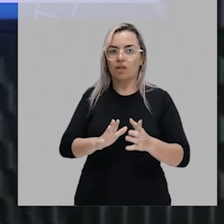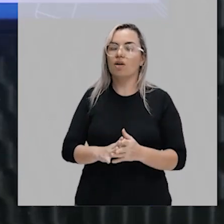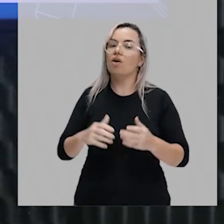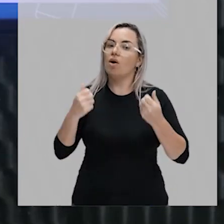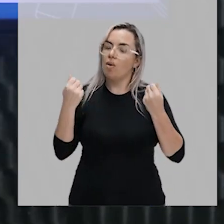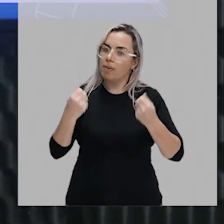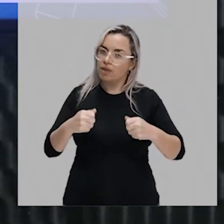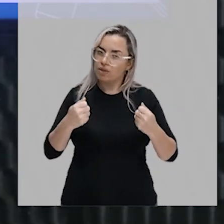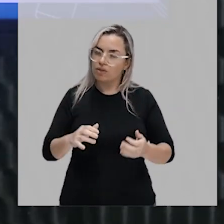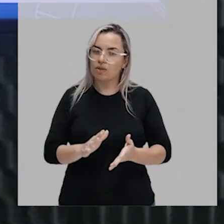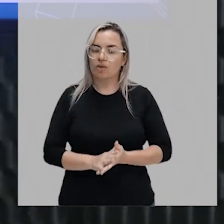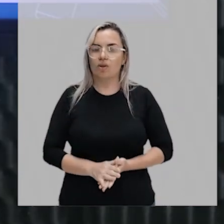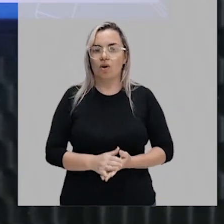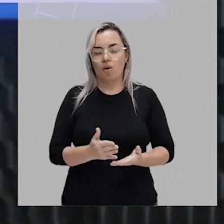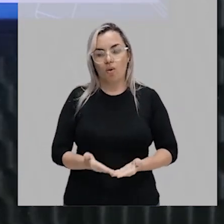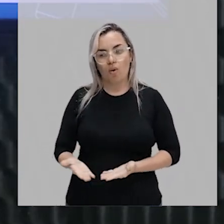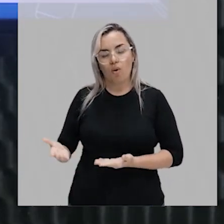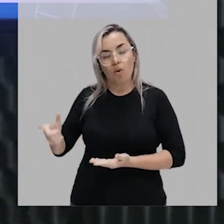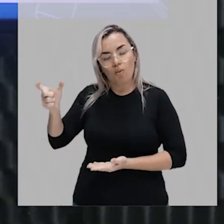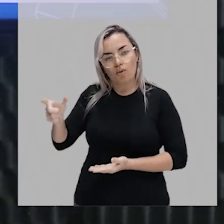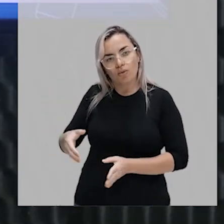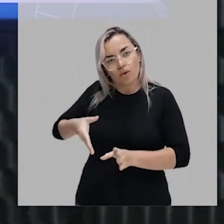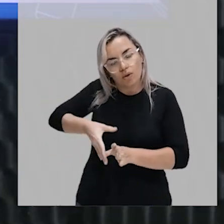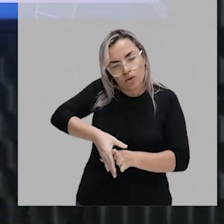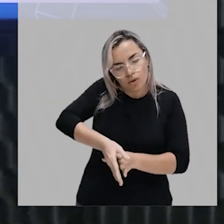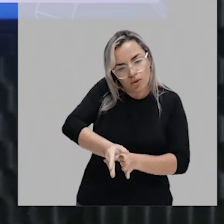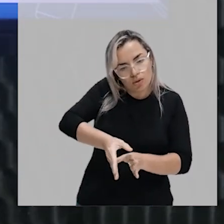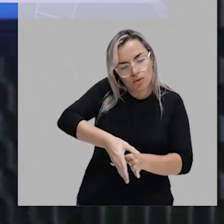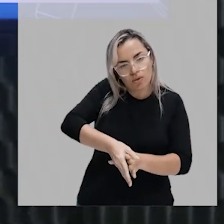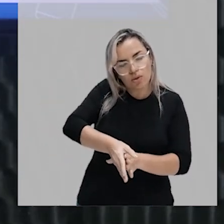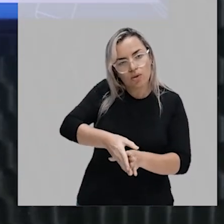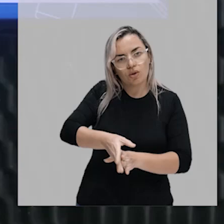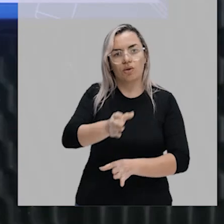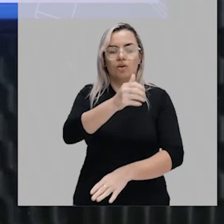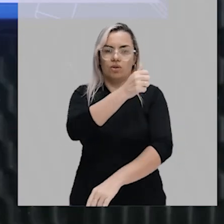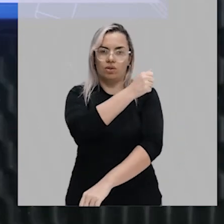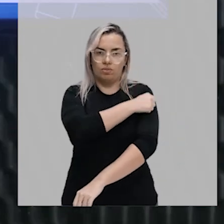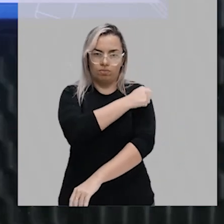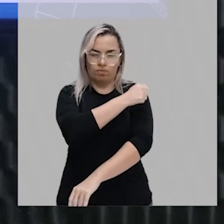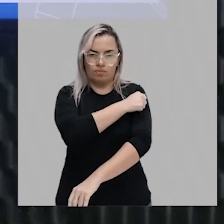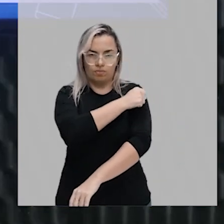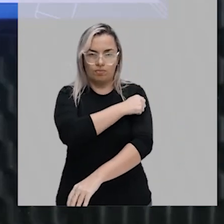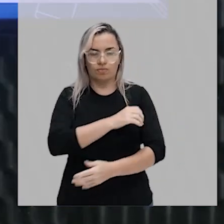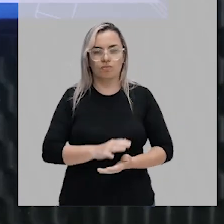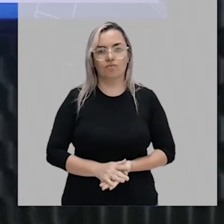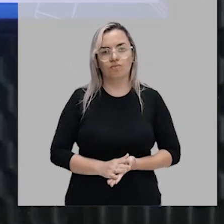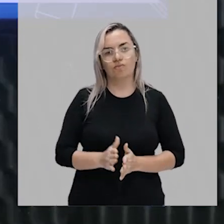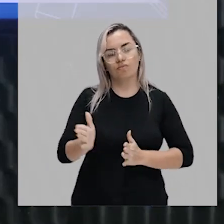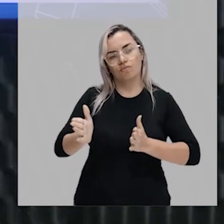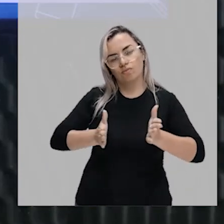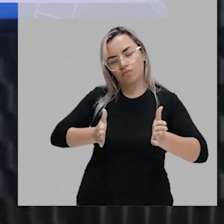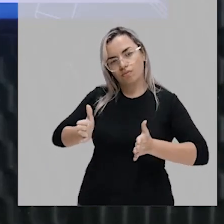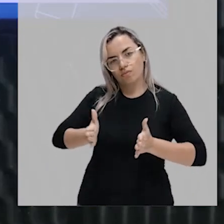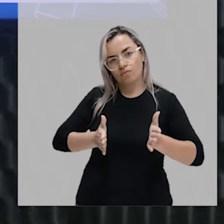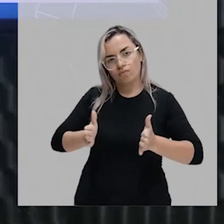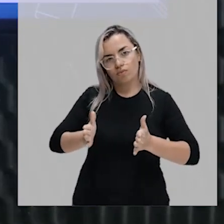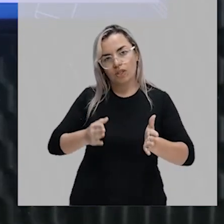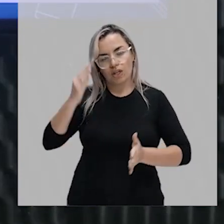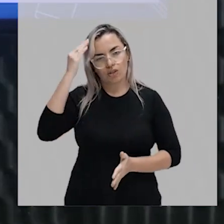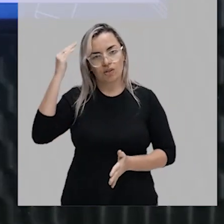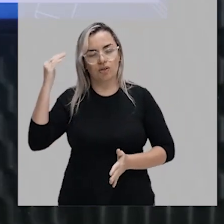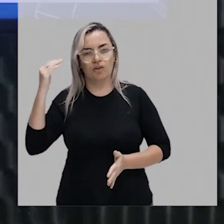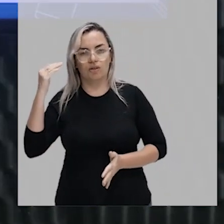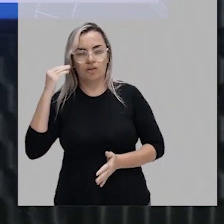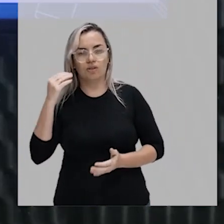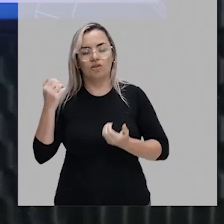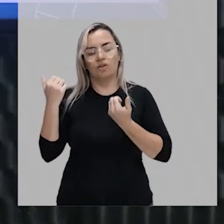sempre aconselho os meus alunos é o seguinte: você está na fase da adolescência, da juventude, estude, faça